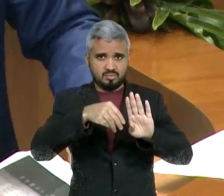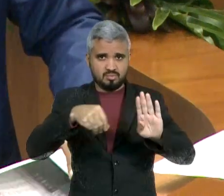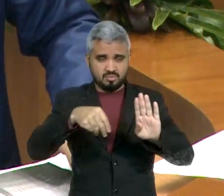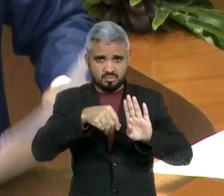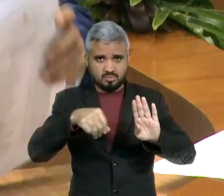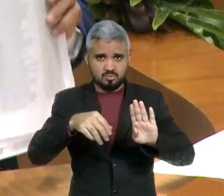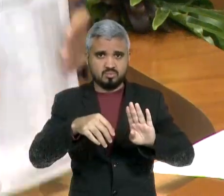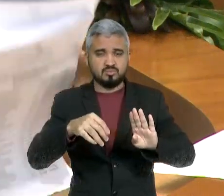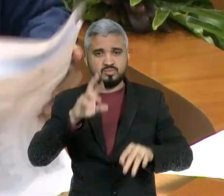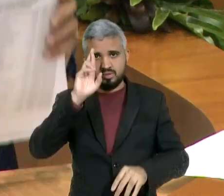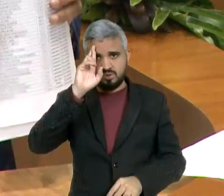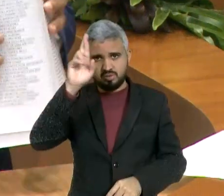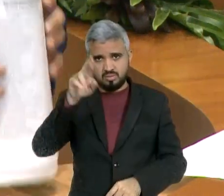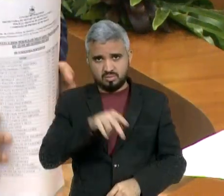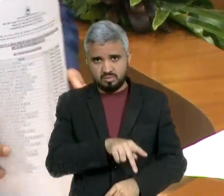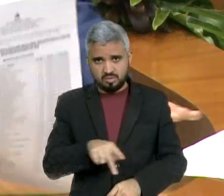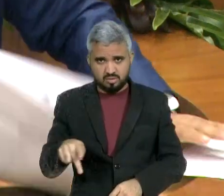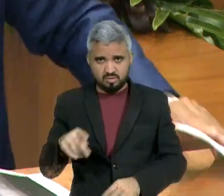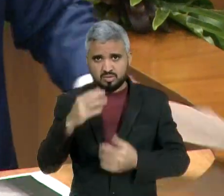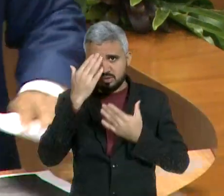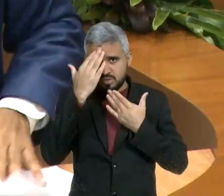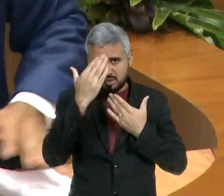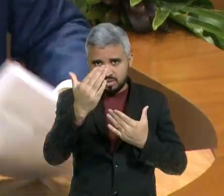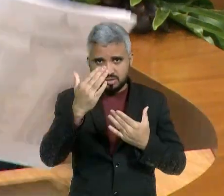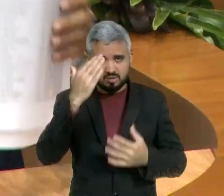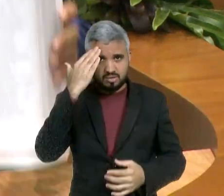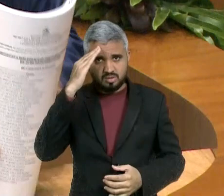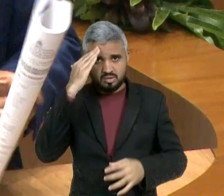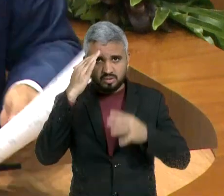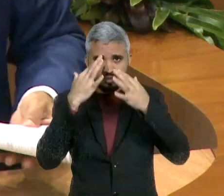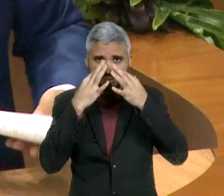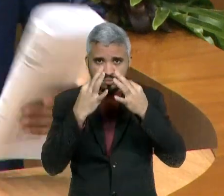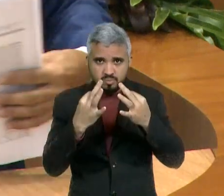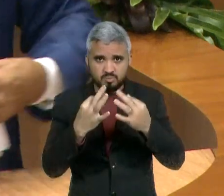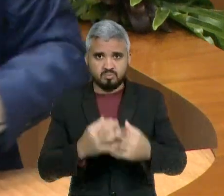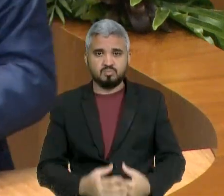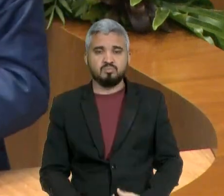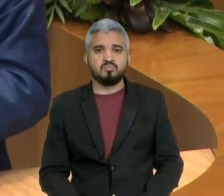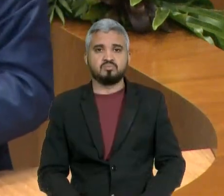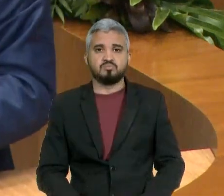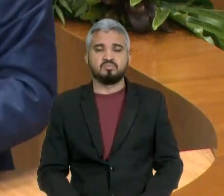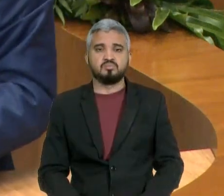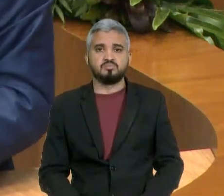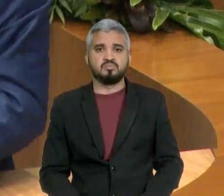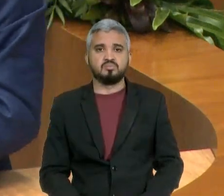tinha para o momento, senhor presidente. Agradeço a compreensão e a atenção de todos.